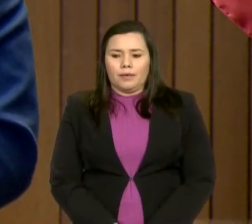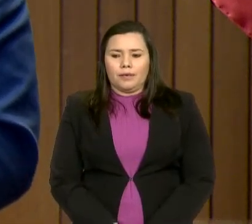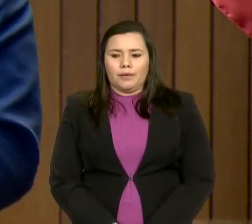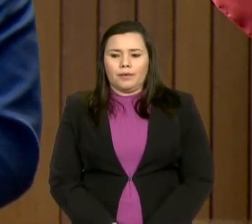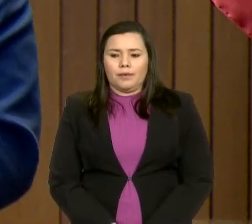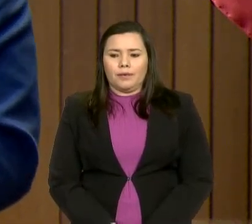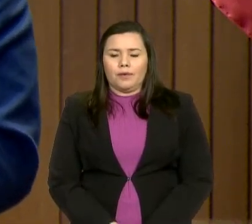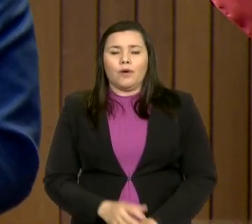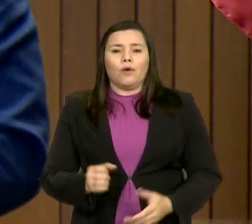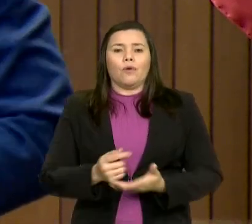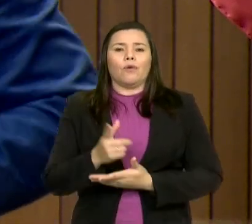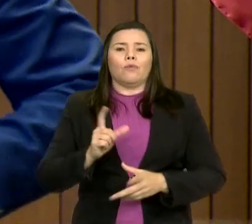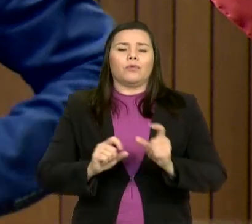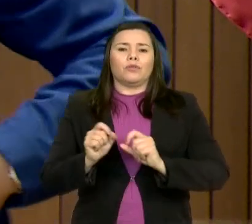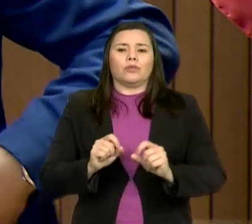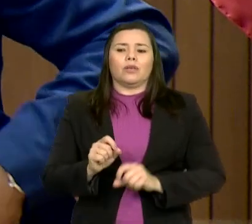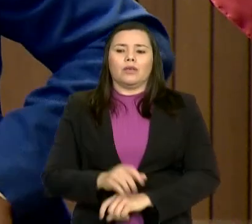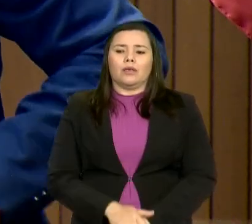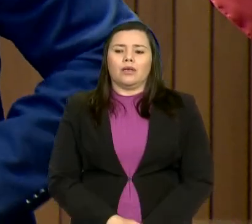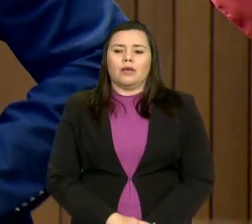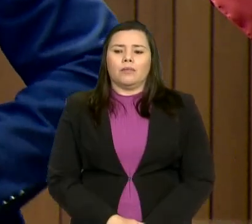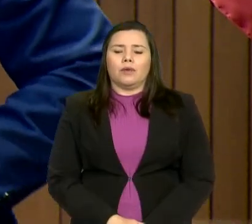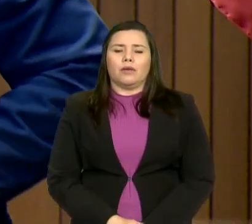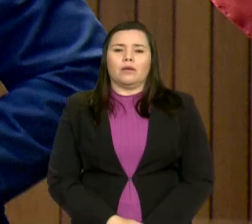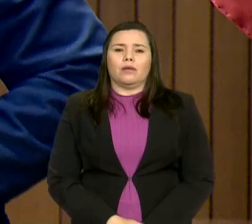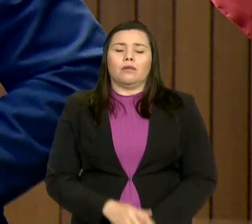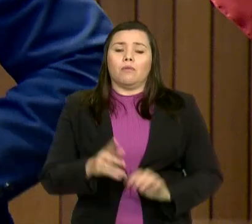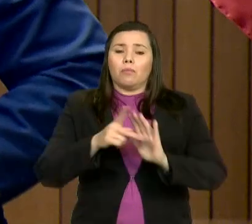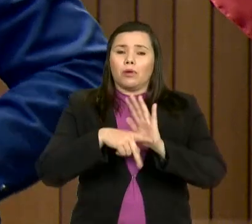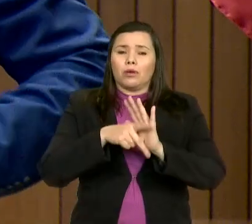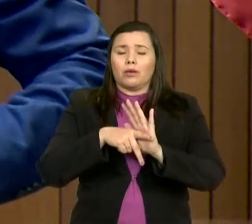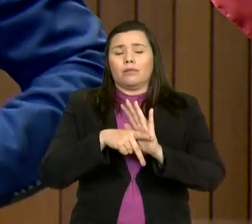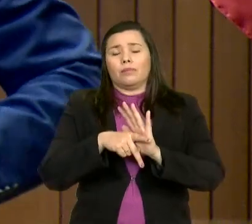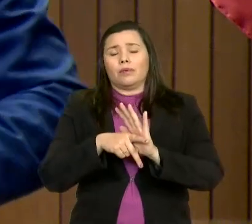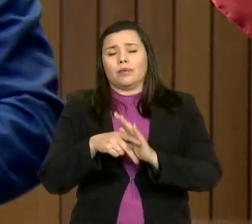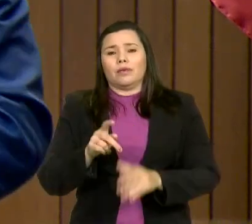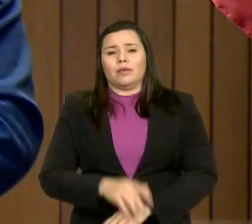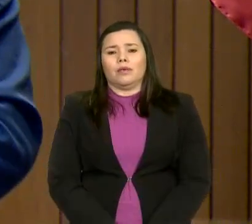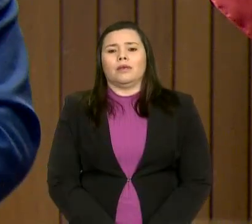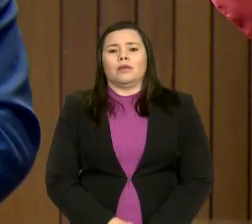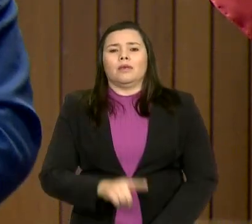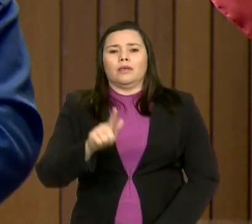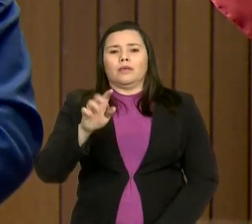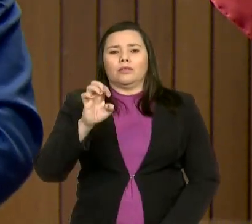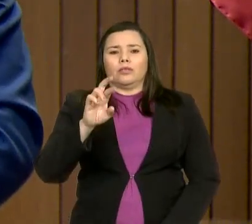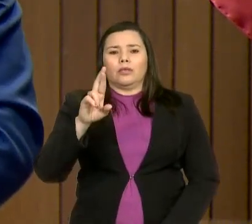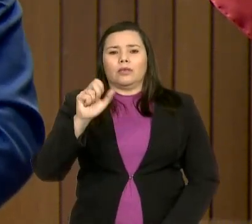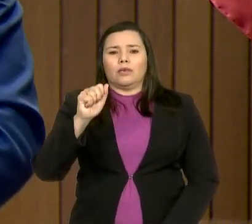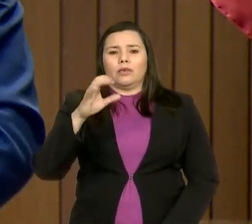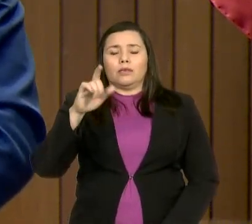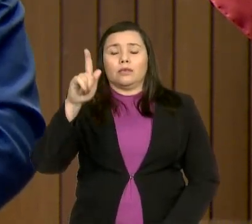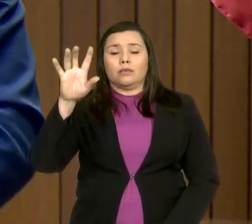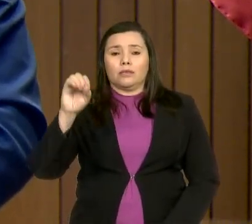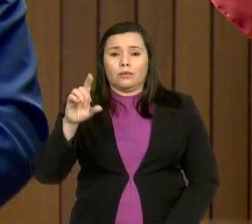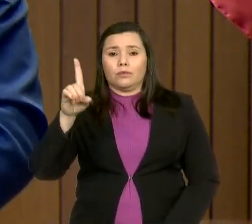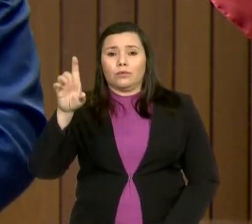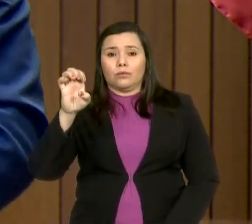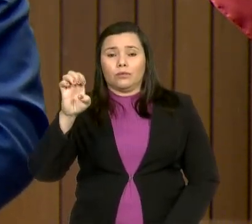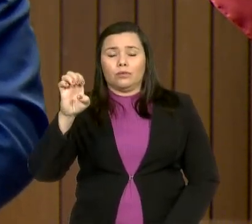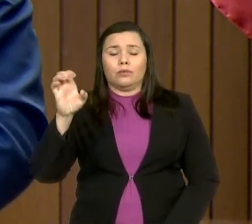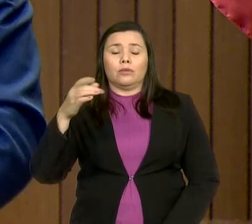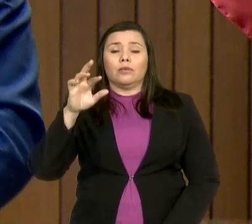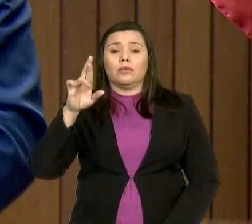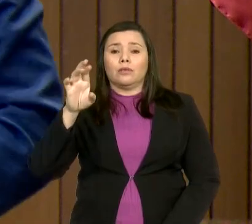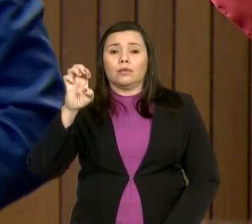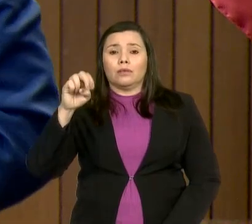geração de renda e empreendedorismo às pessoas. Portanto, senhores e senhoras deputados, eu destaco essas relevantes importâncias que